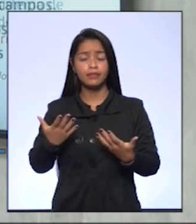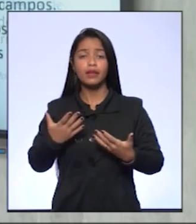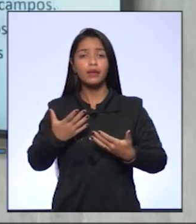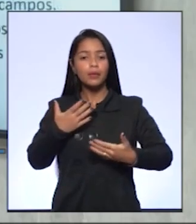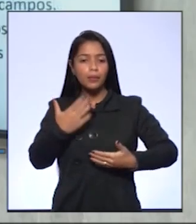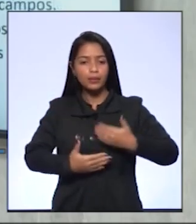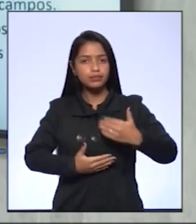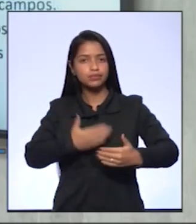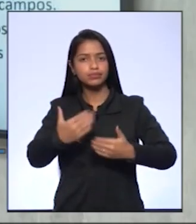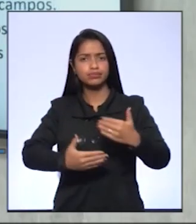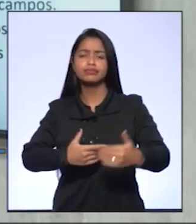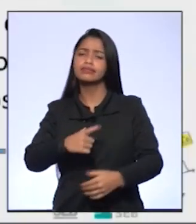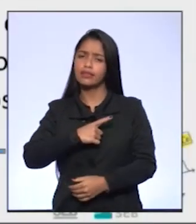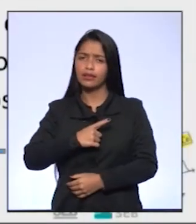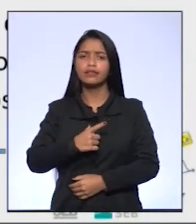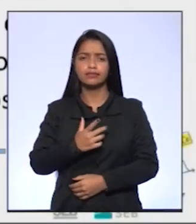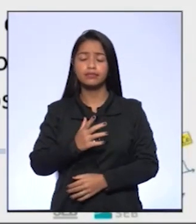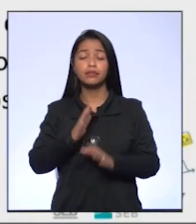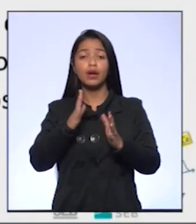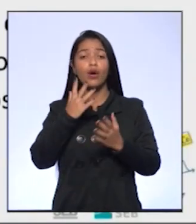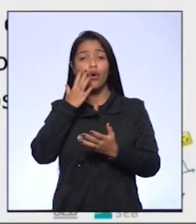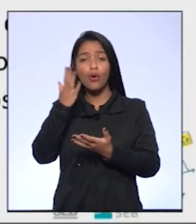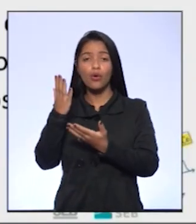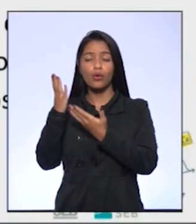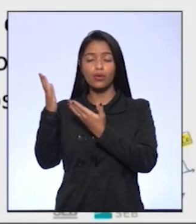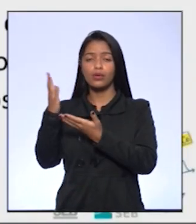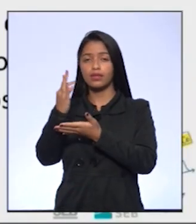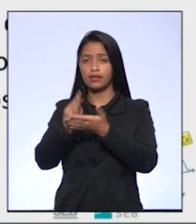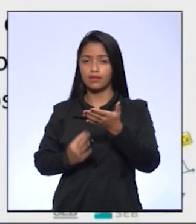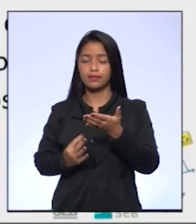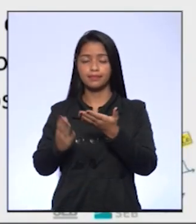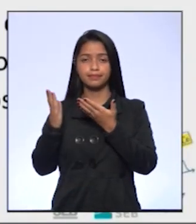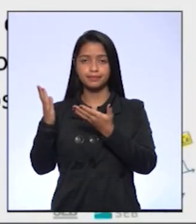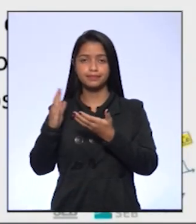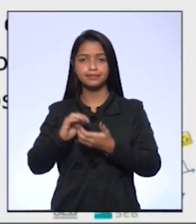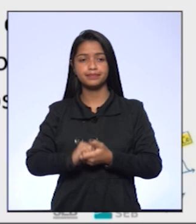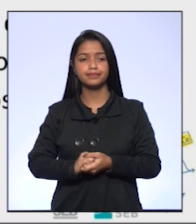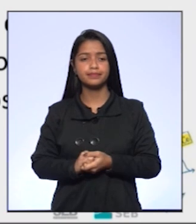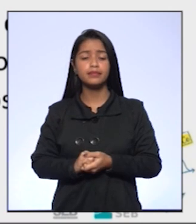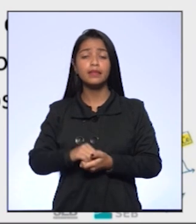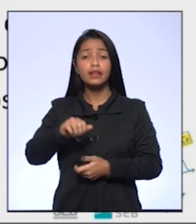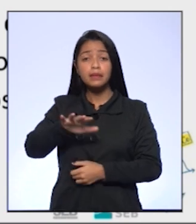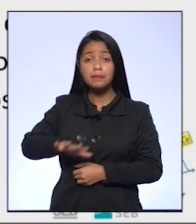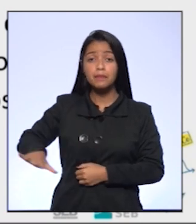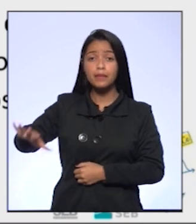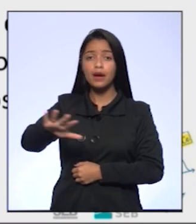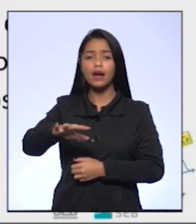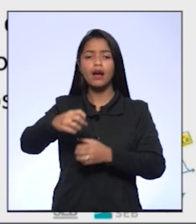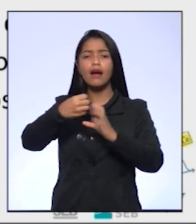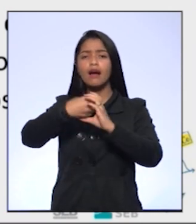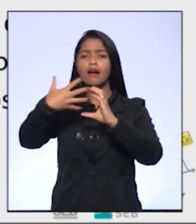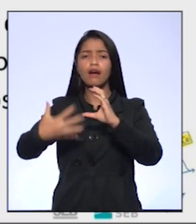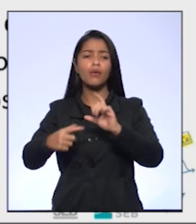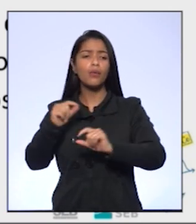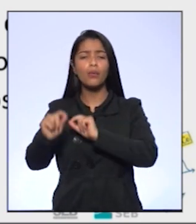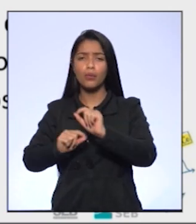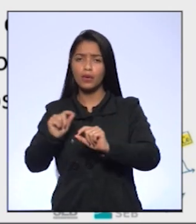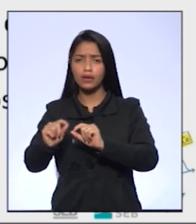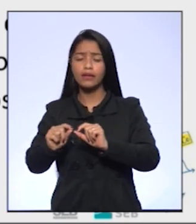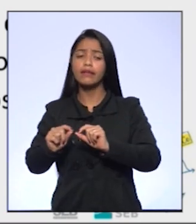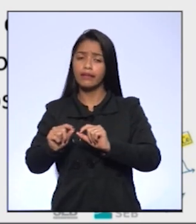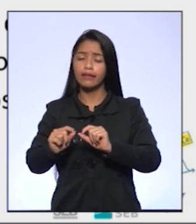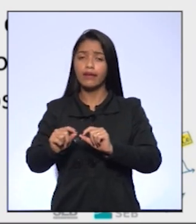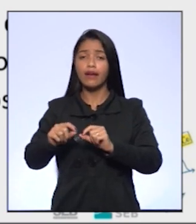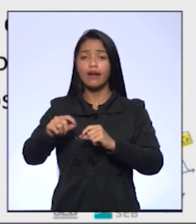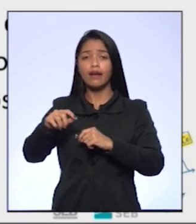de continuidade. Dá uma olhada aqui comigo, ó. No texto, o espaço descrito se caracteriza pela associação entre a